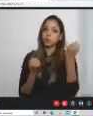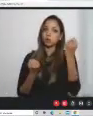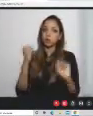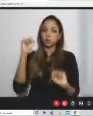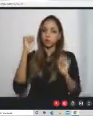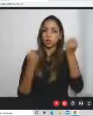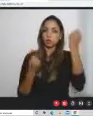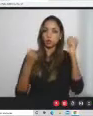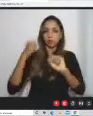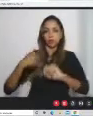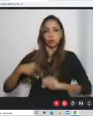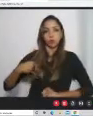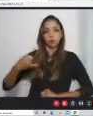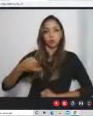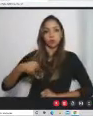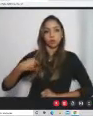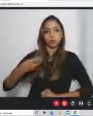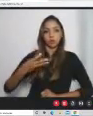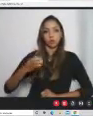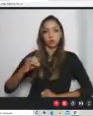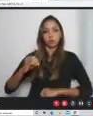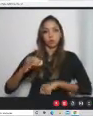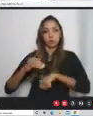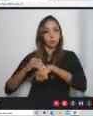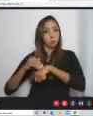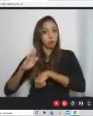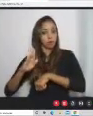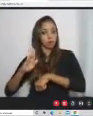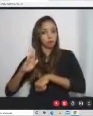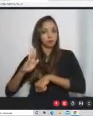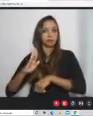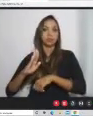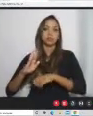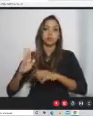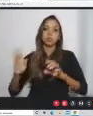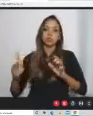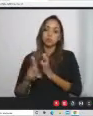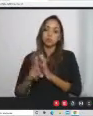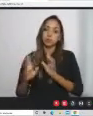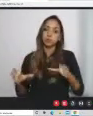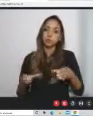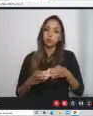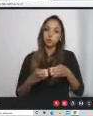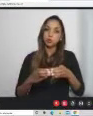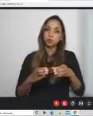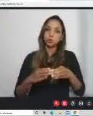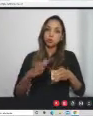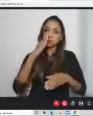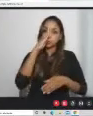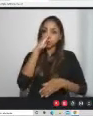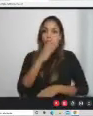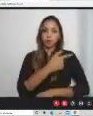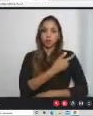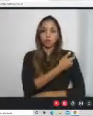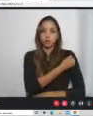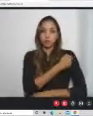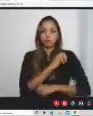e mais que se encaixem no grupo prioritário da vacina contra a Covid-19.